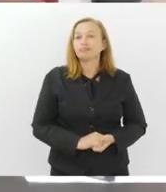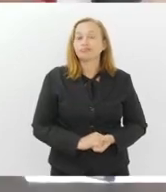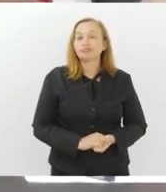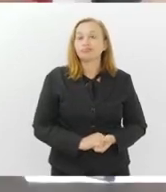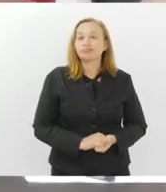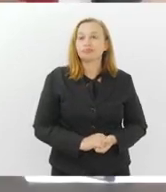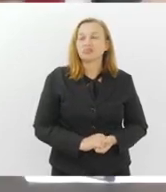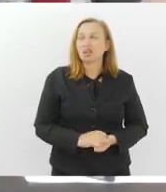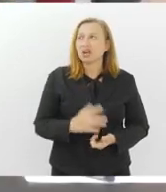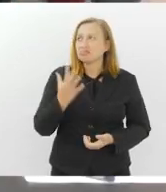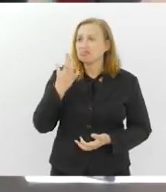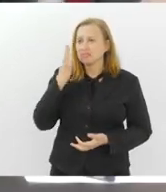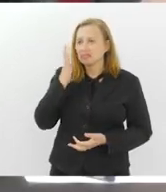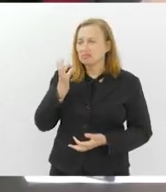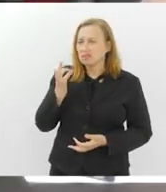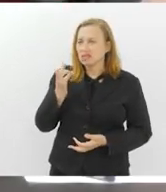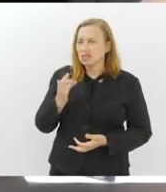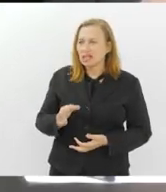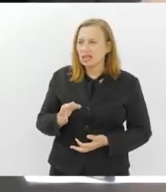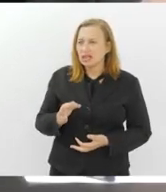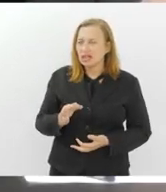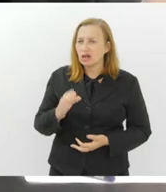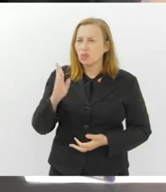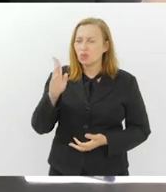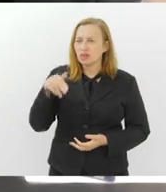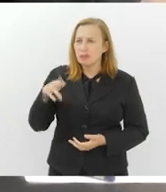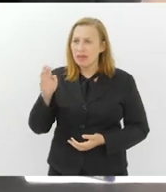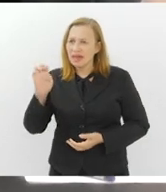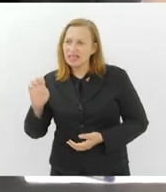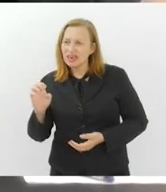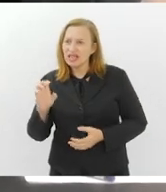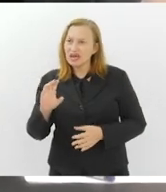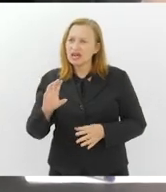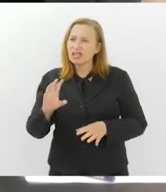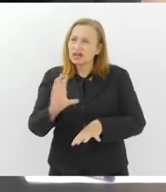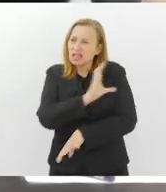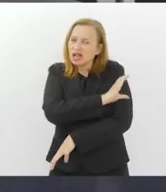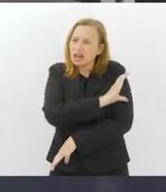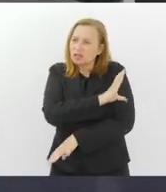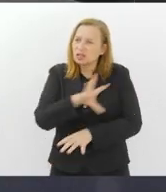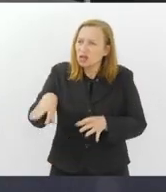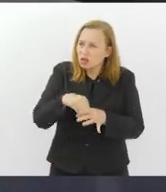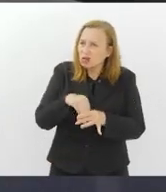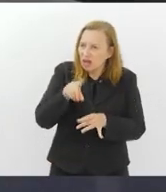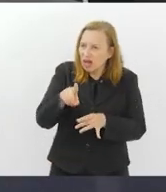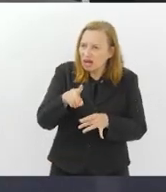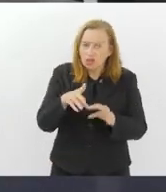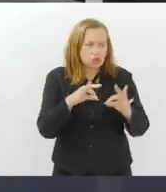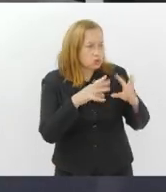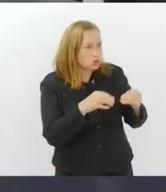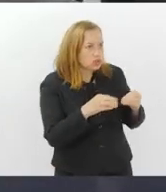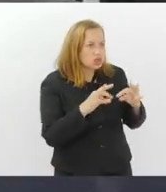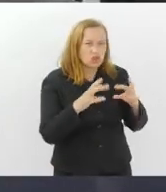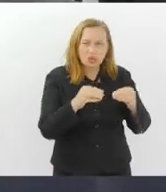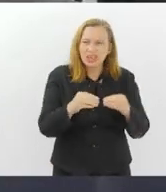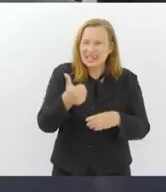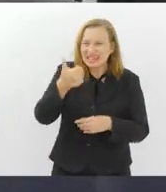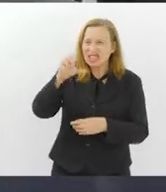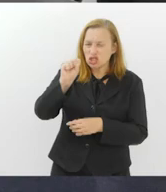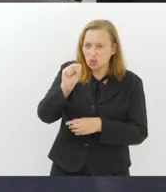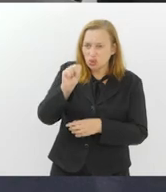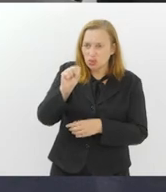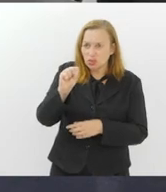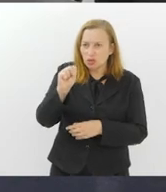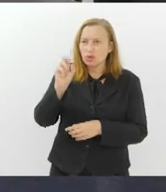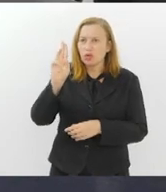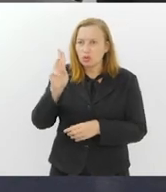Eu não tenho certeza só se a Unimed Campos está lá. Todas, né? Todas as Unimed. Todas. Então, eu estava vendo, são 18, 19 Unimed. A